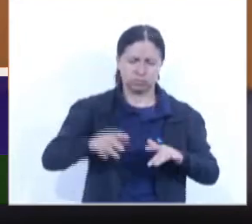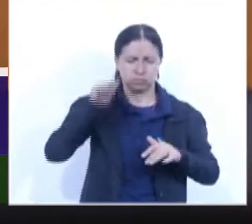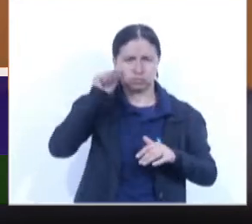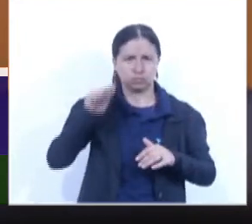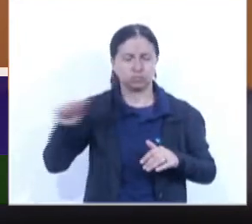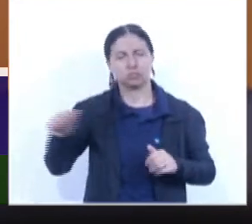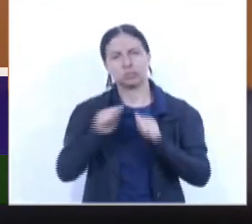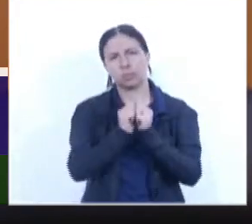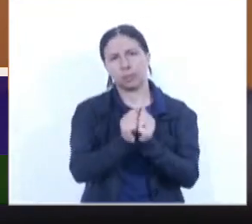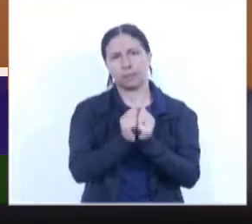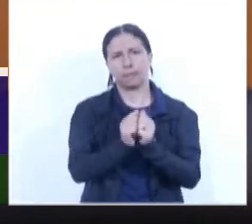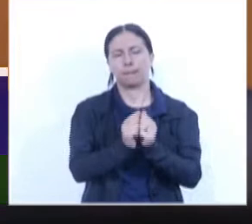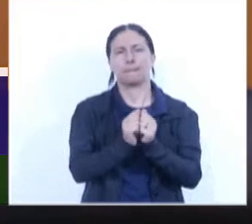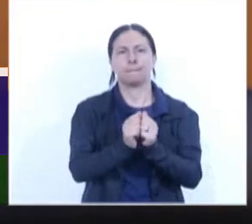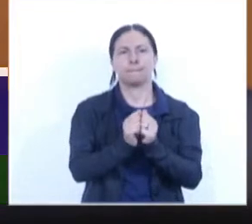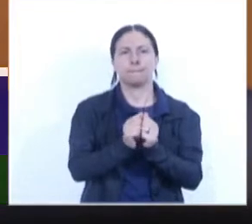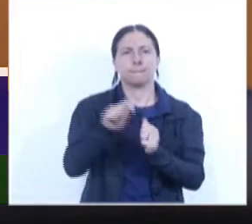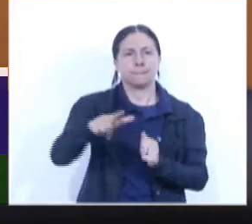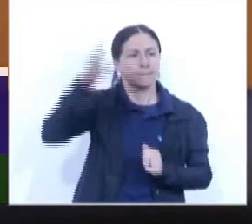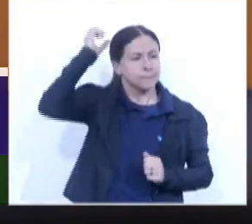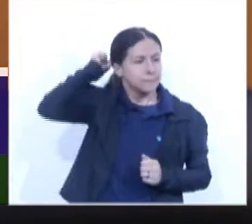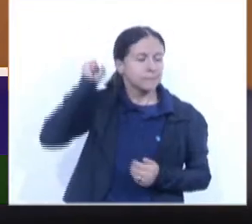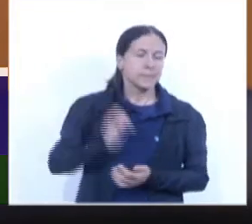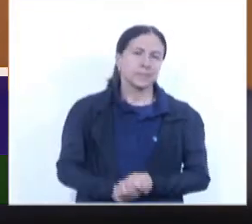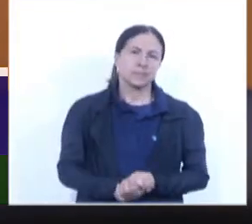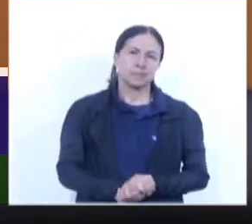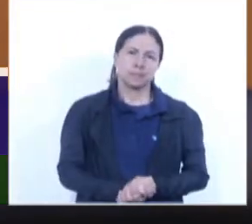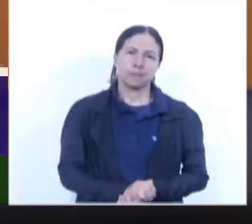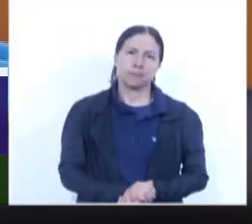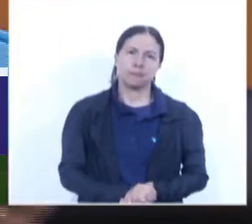Marquês membro vereadora Lisa para